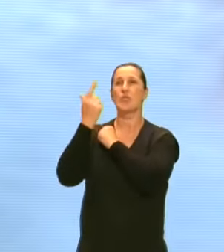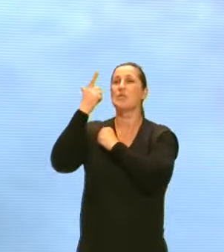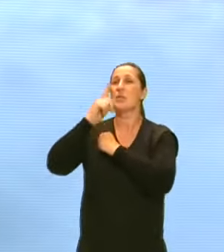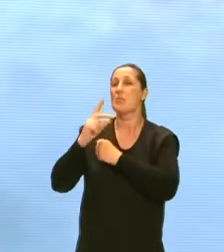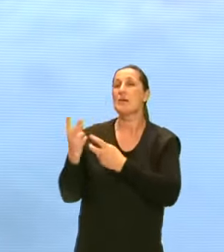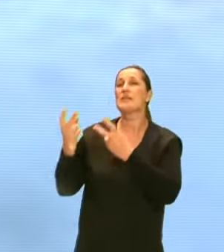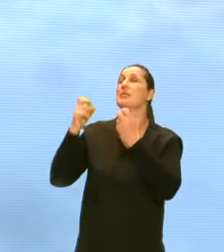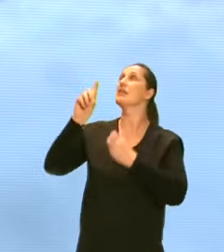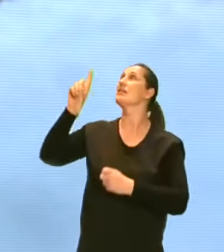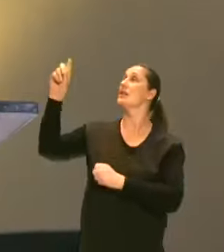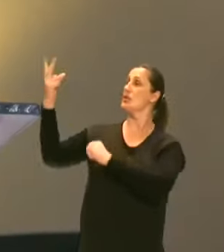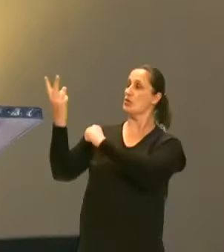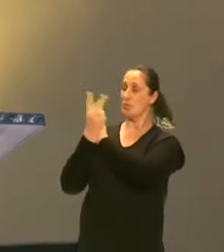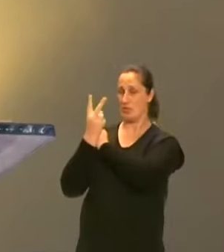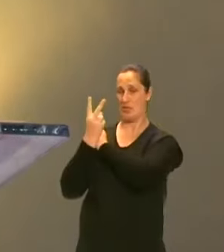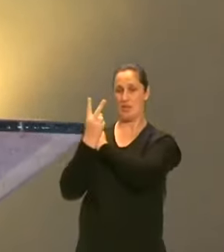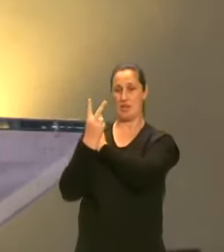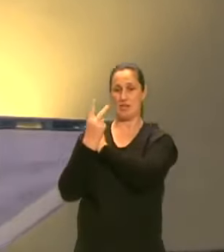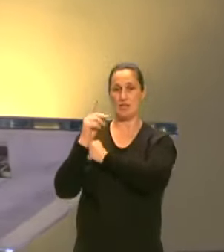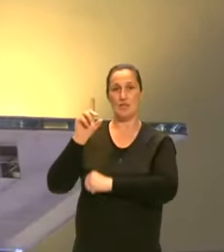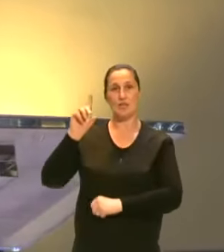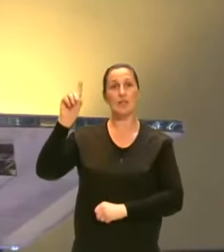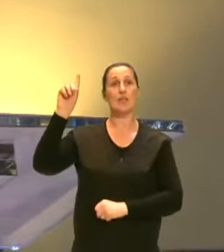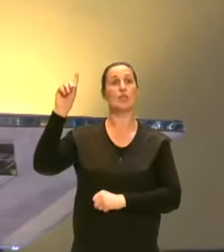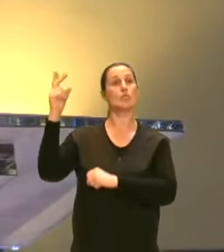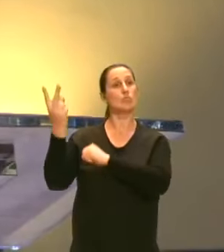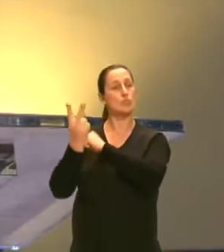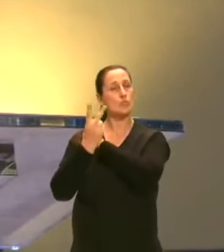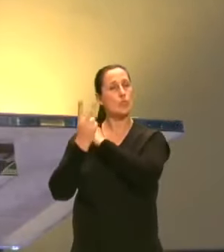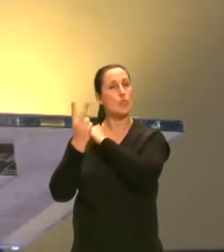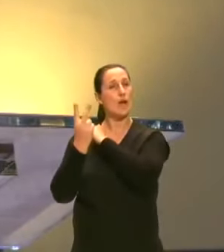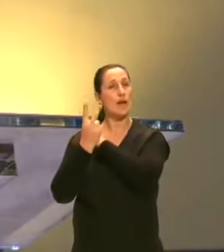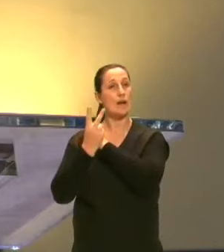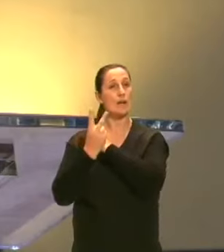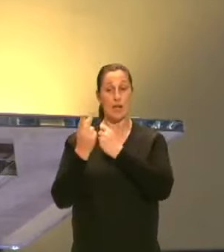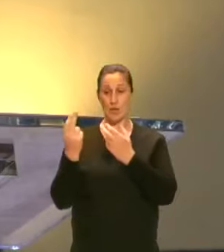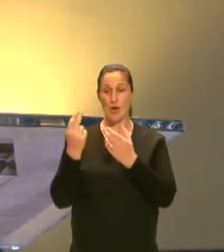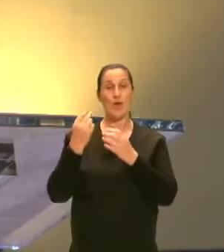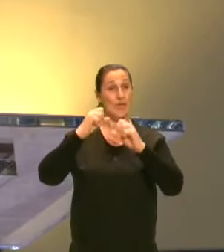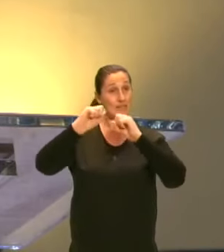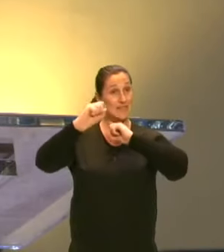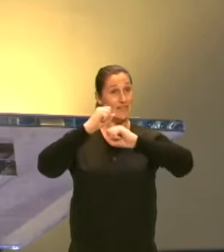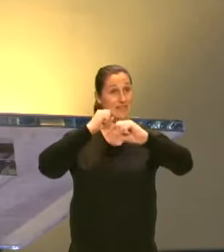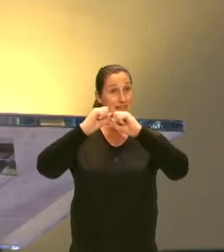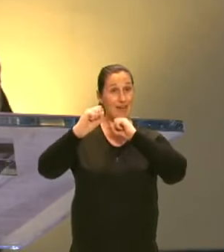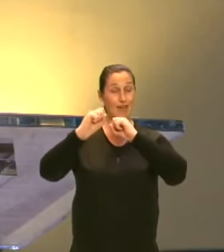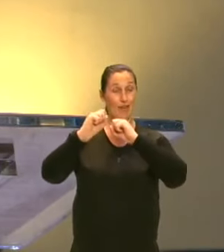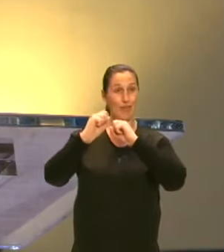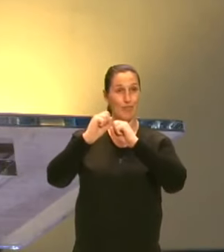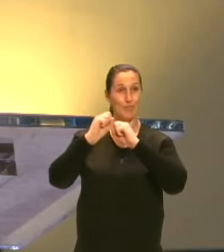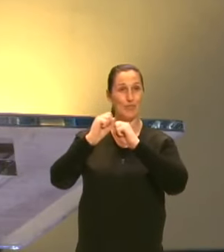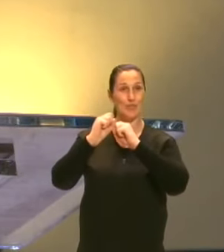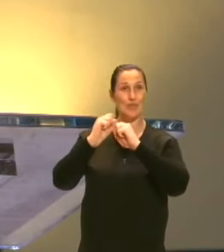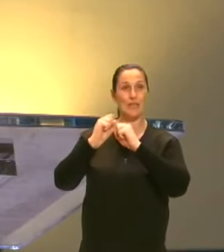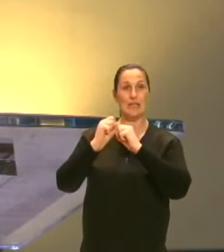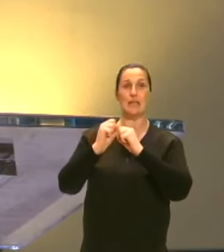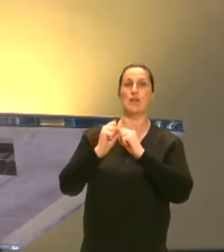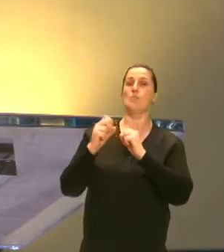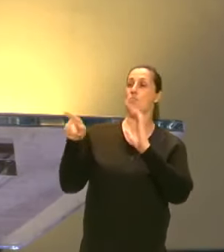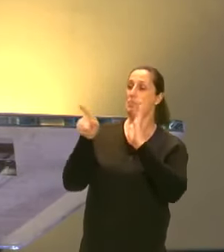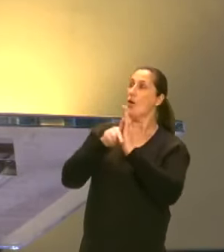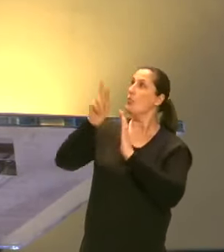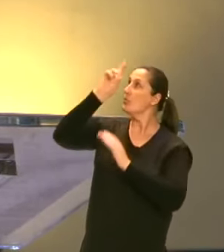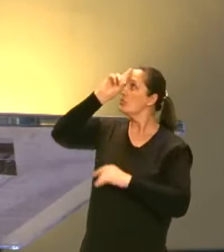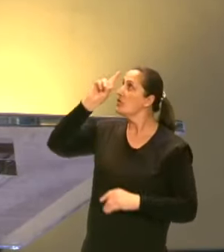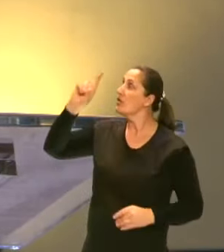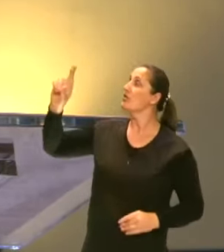nos protege. Um Deus que nos guarda, como diz o Salmo: o meu socorro vem do Senhor que fez os céus e a terra. E Ele